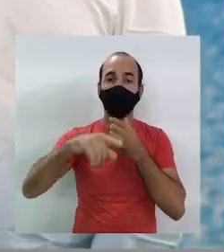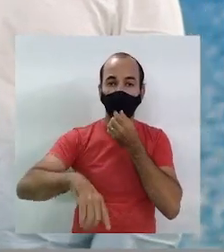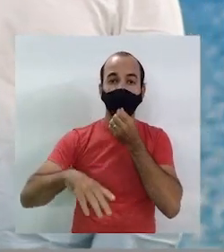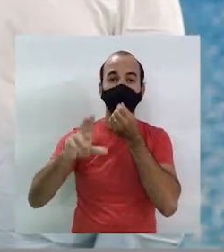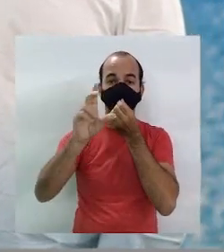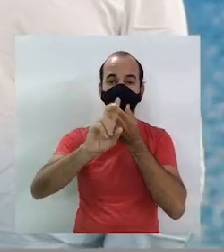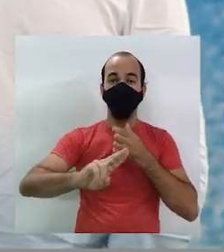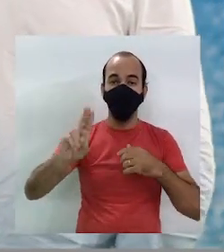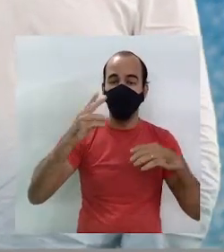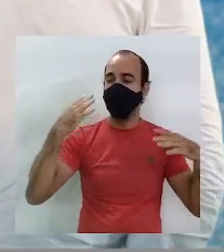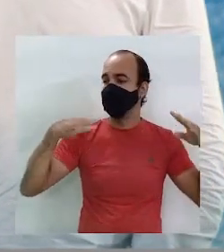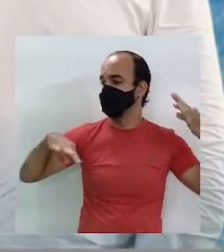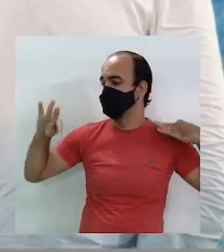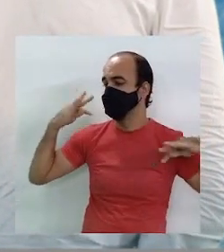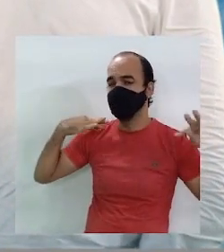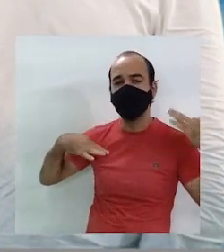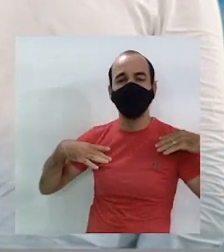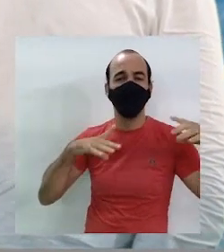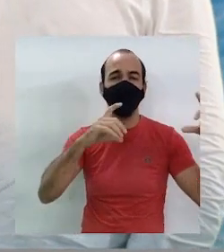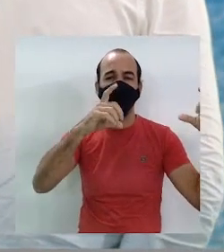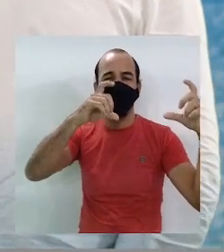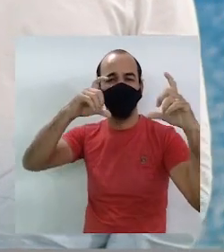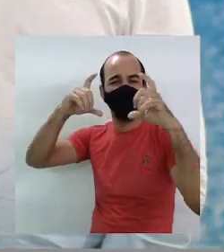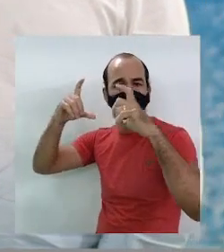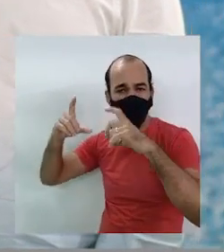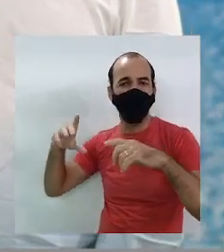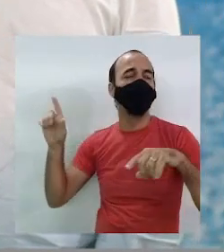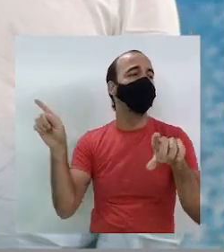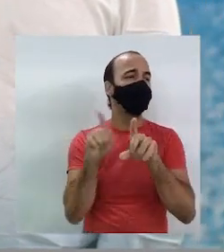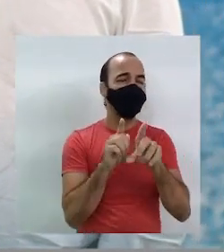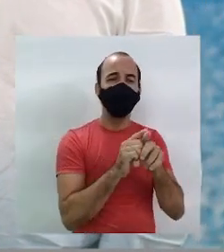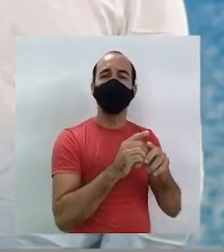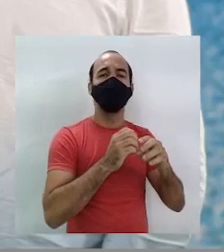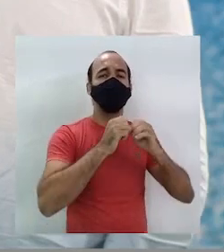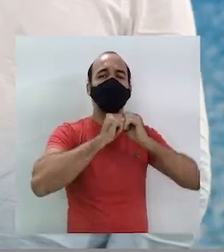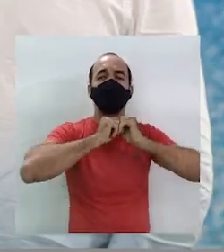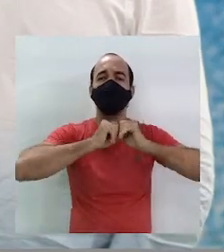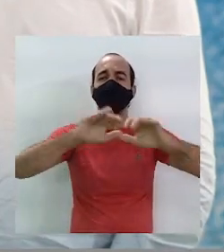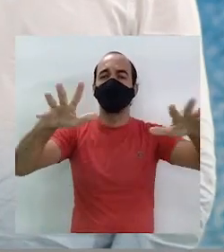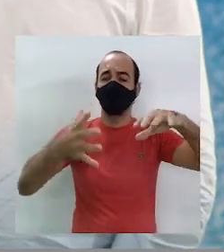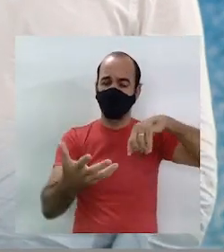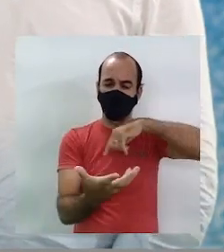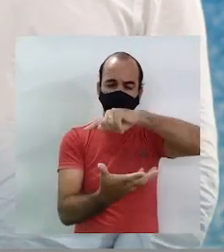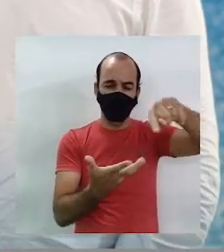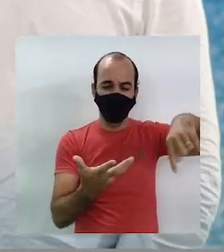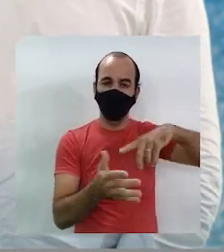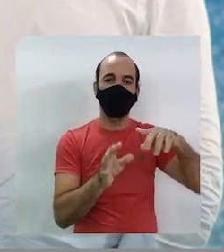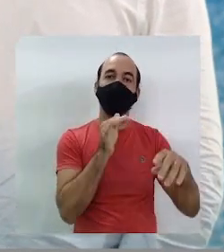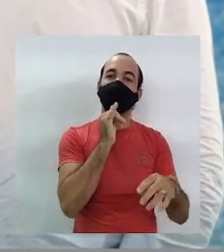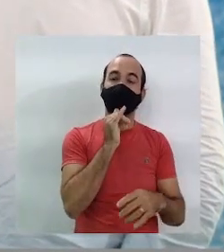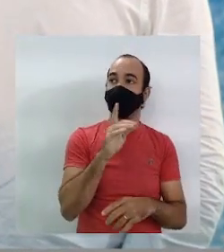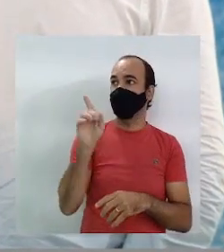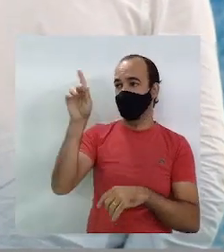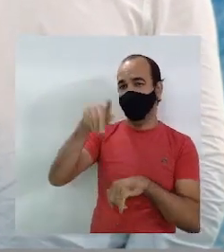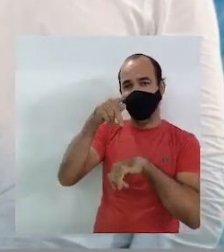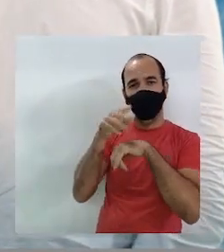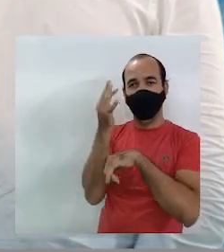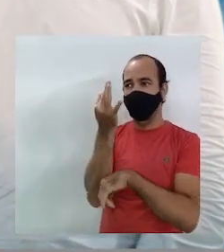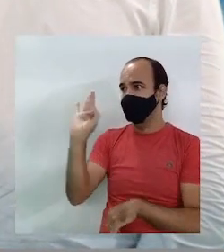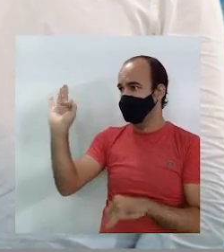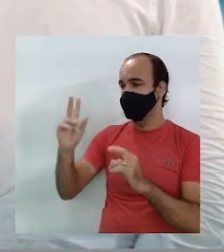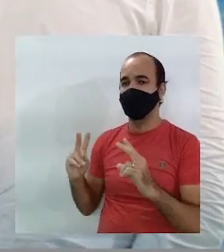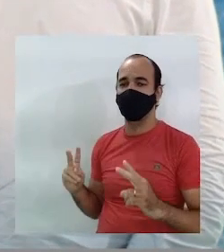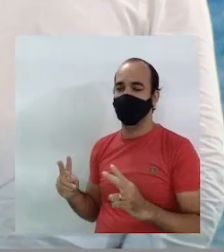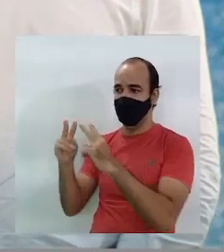Recife, porque eu já encontrei vários recortes de revista que há assim, por exemplo, a Torre Eiffel representando Paris, o